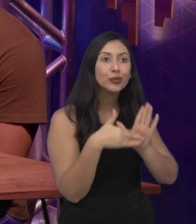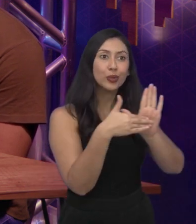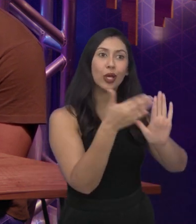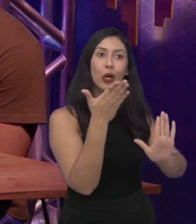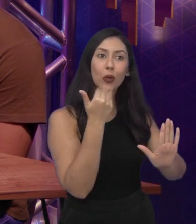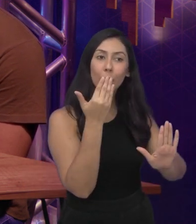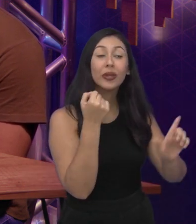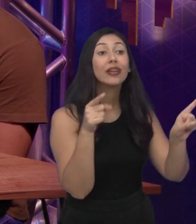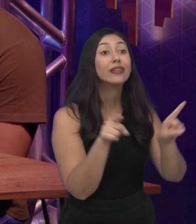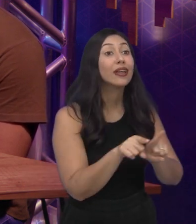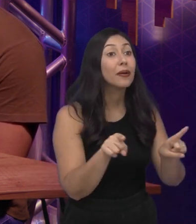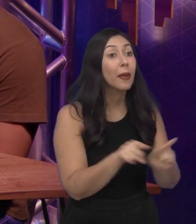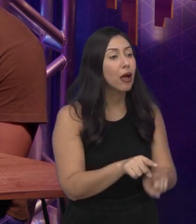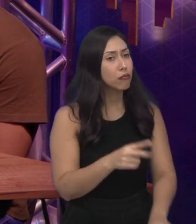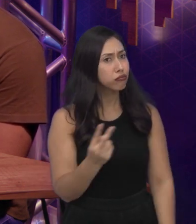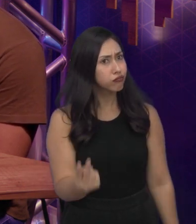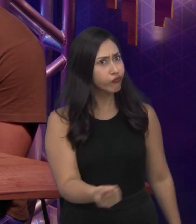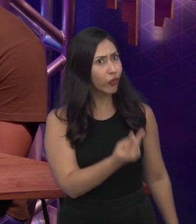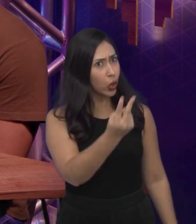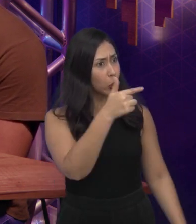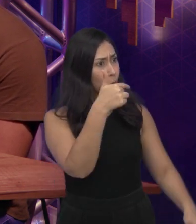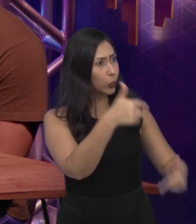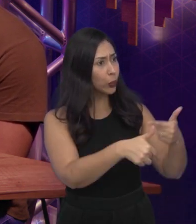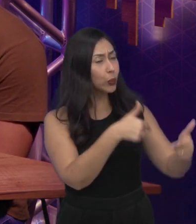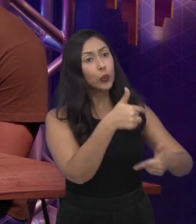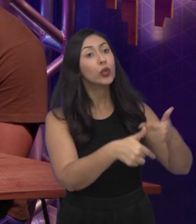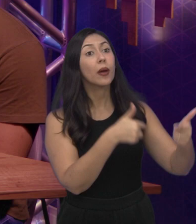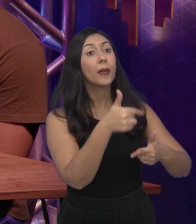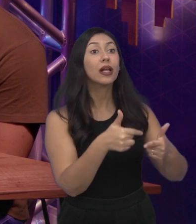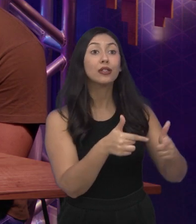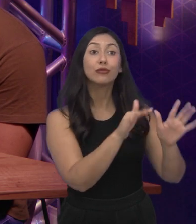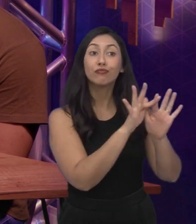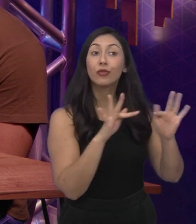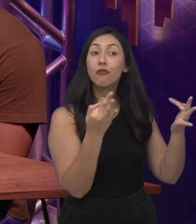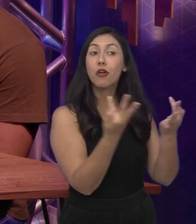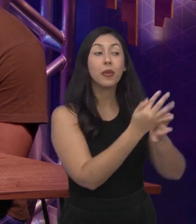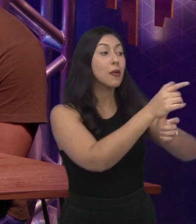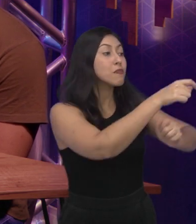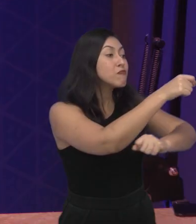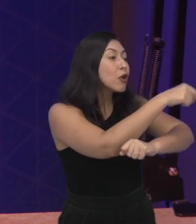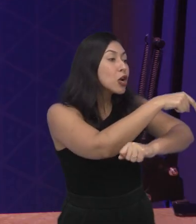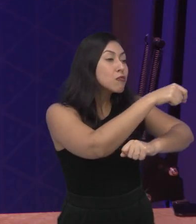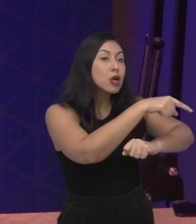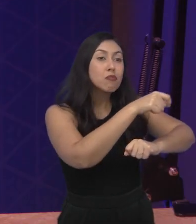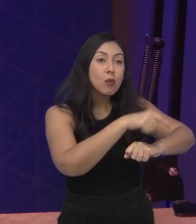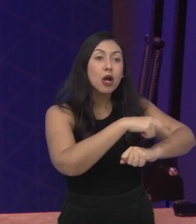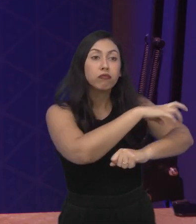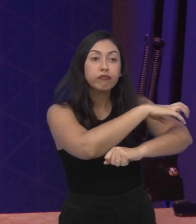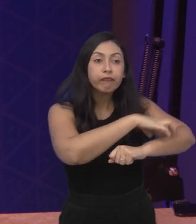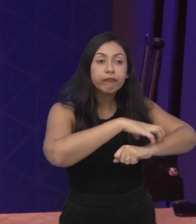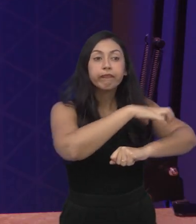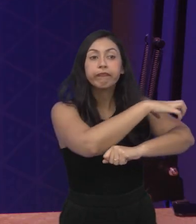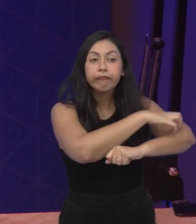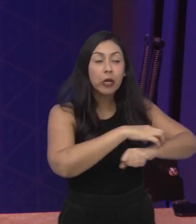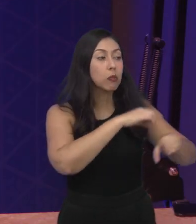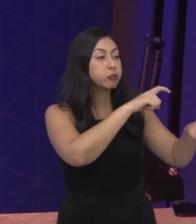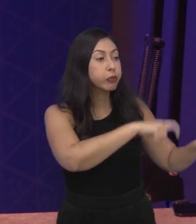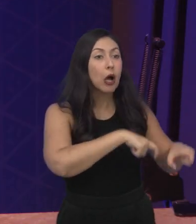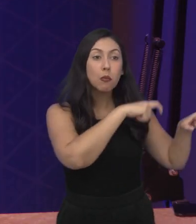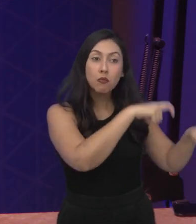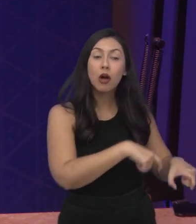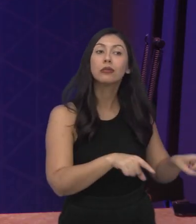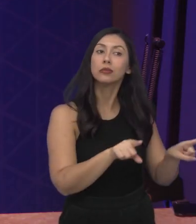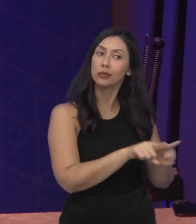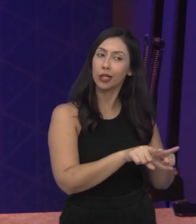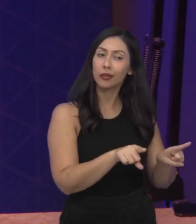combate à fome, também valoriza o trabalho que é feito, né, por agricultores familiares. A gente sabe que a agricultura